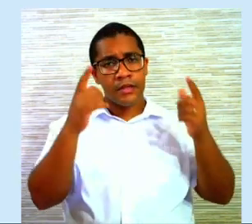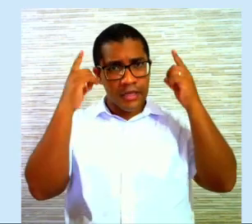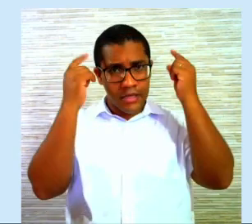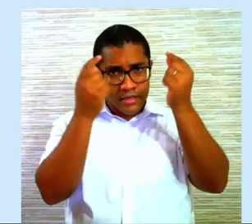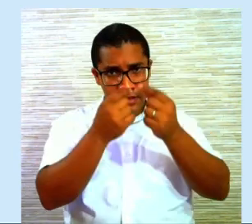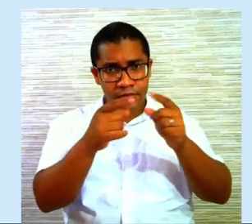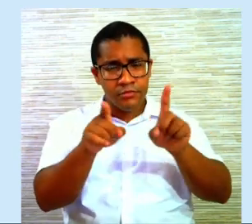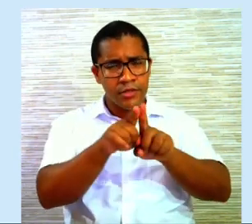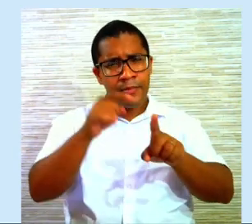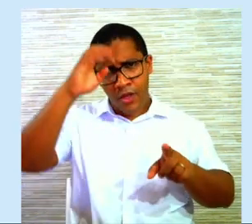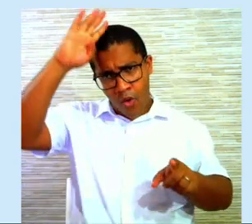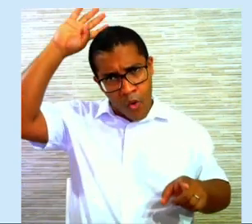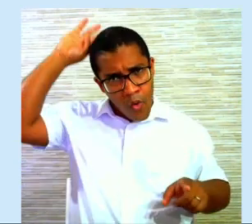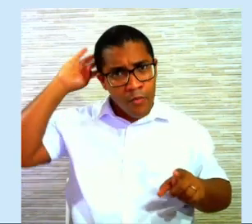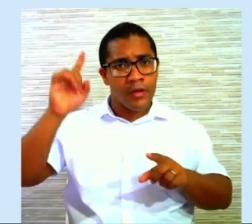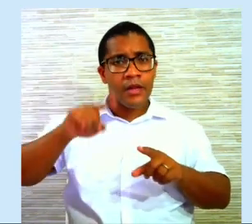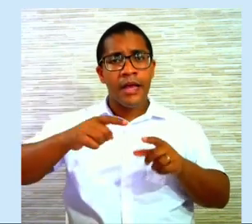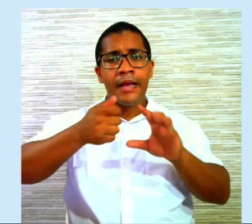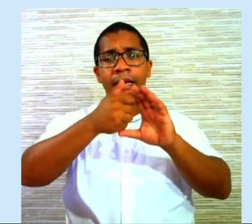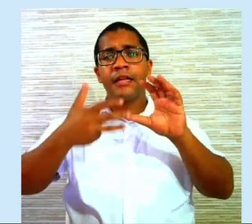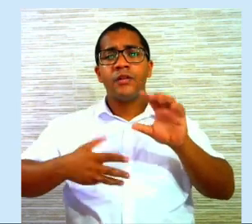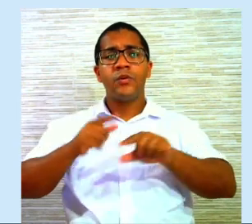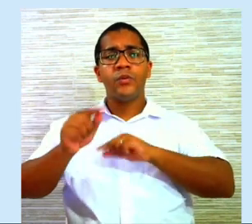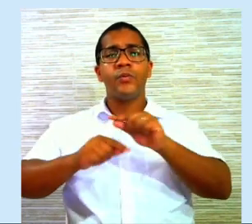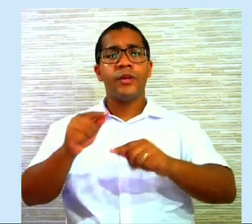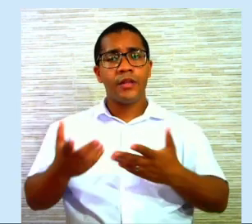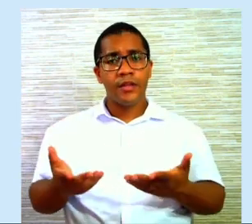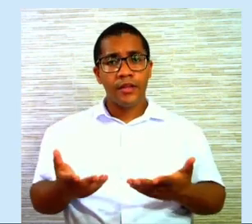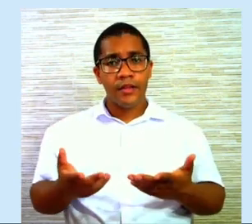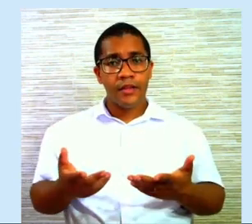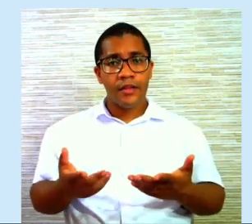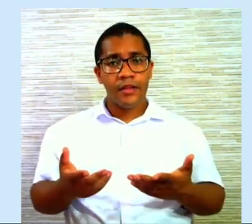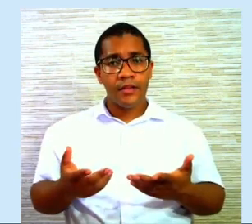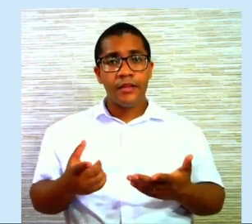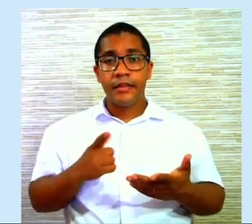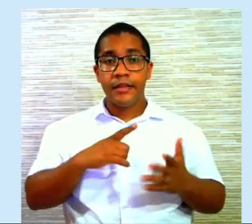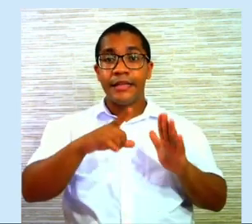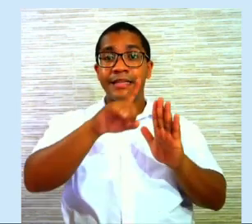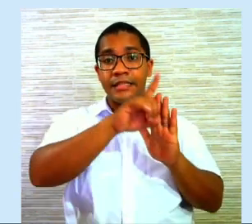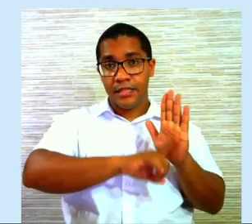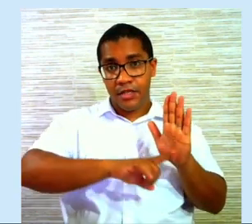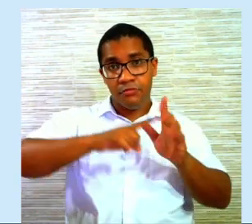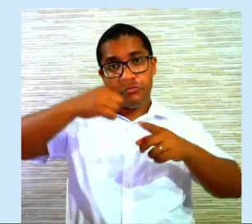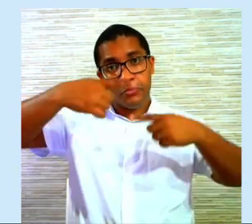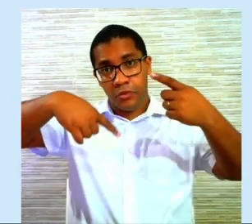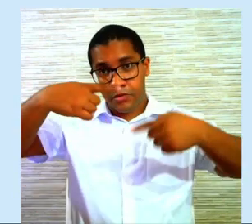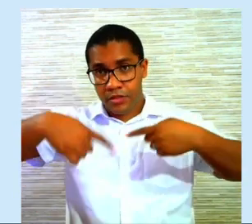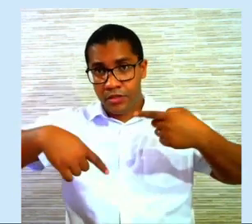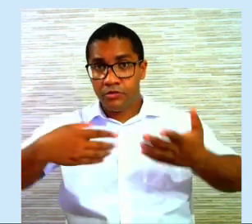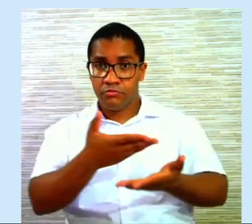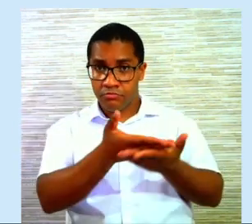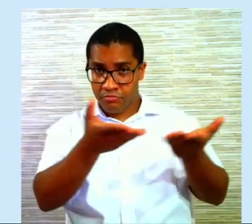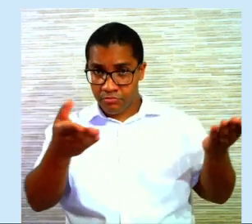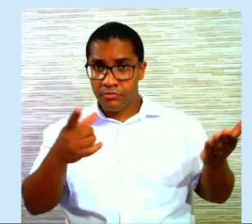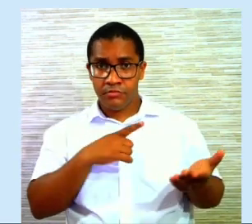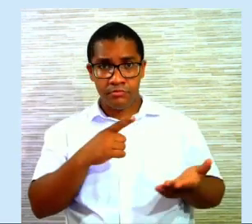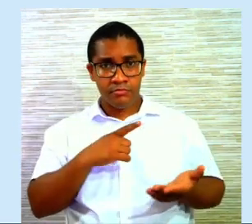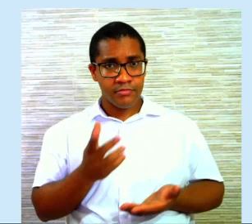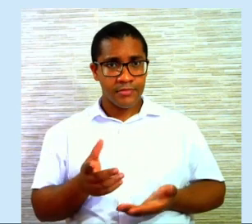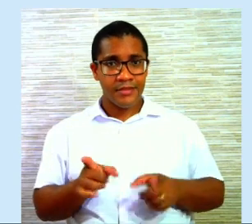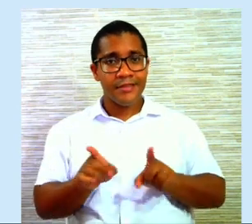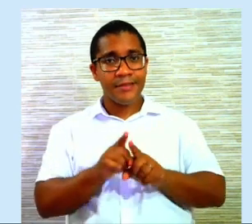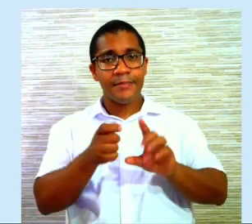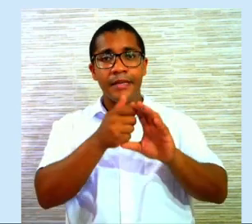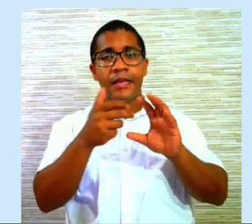na Grécia como em Roma, é caracterizada, na realidade, por direitos políticos.